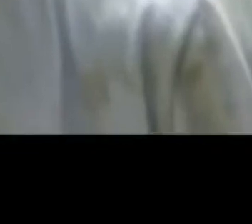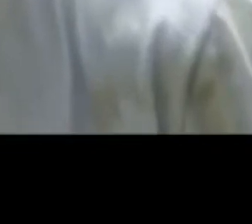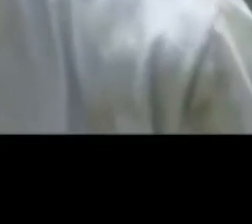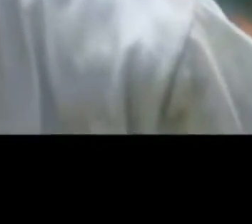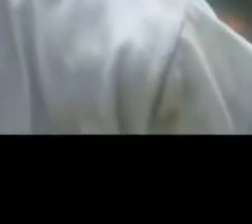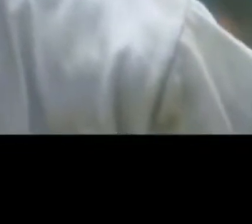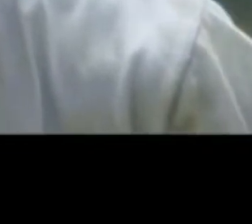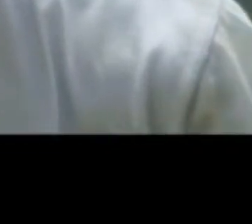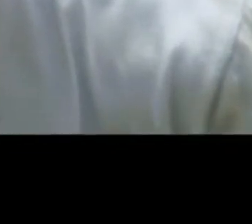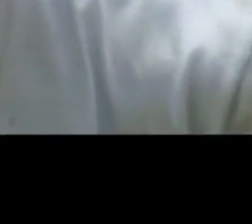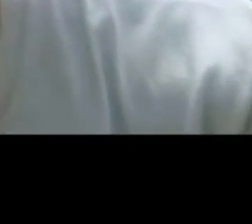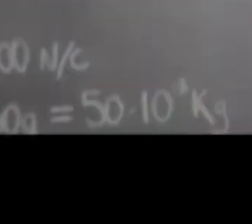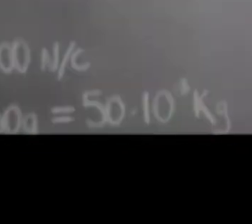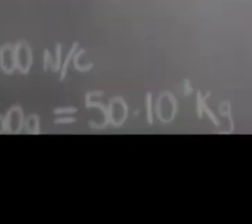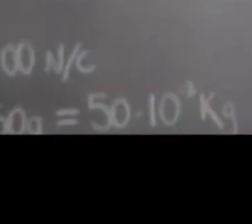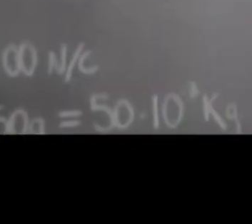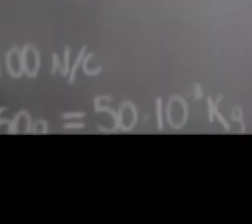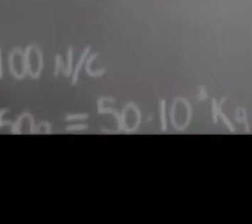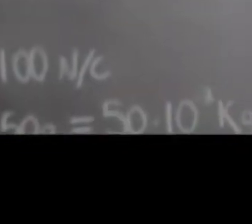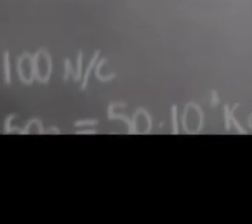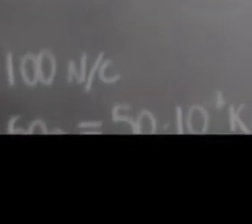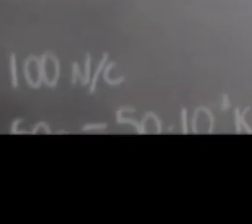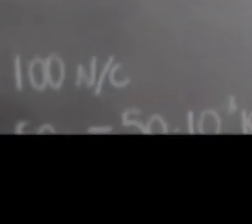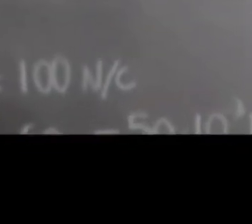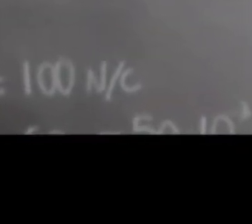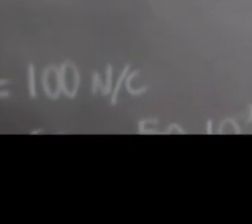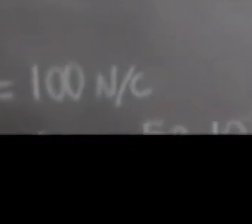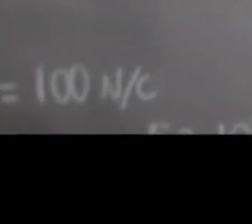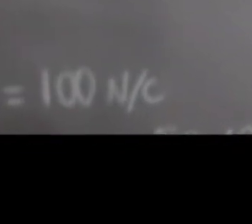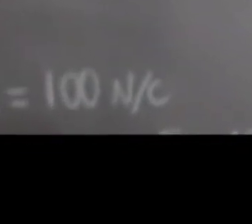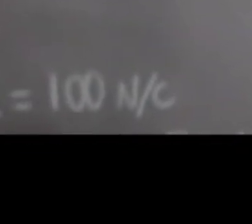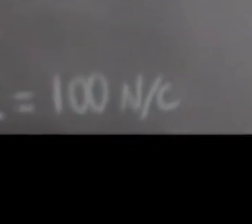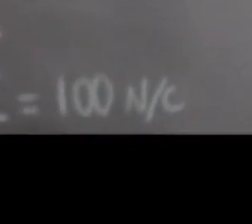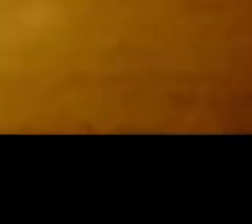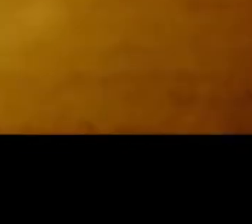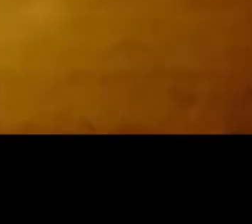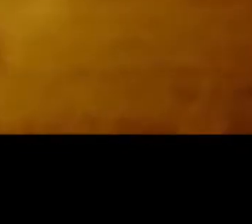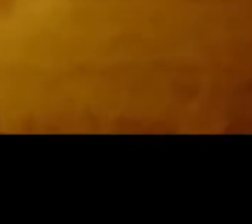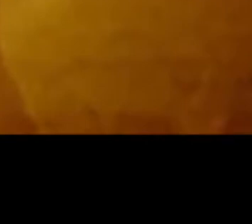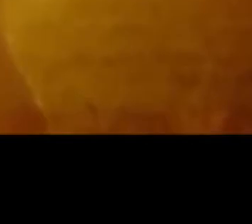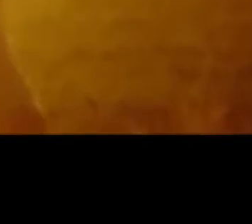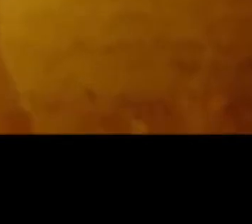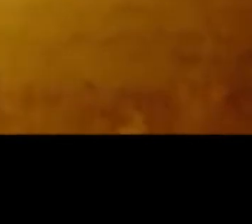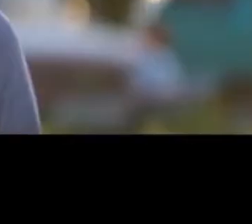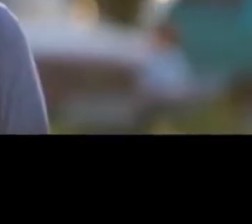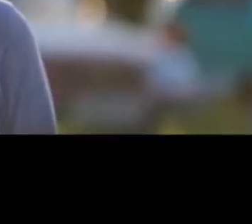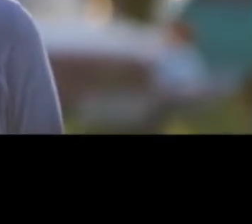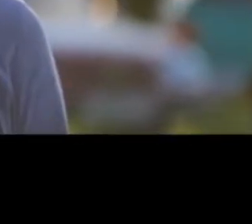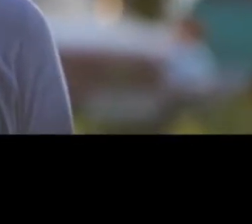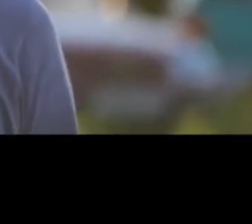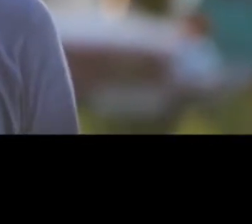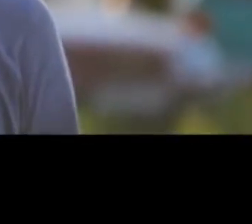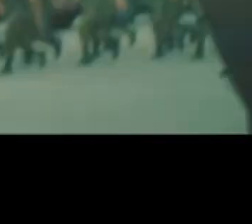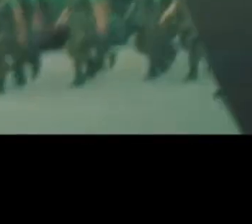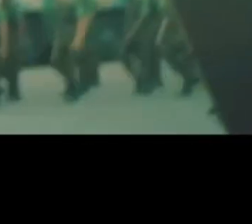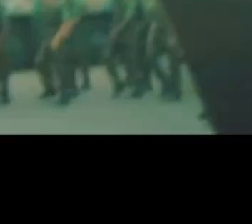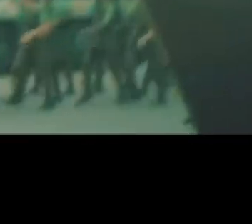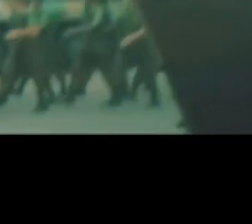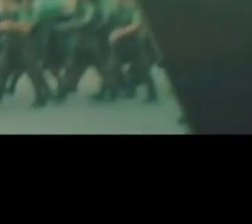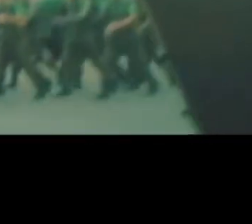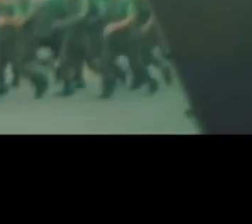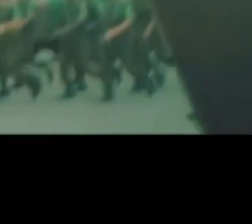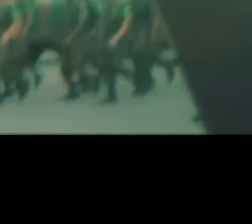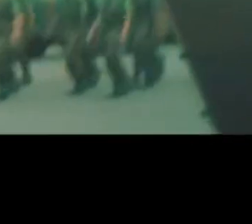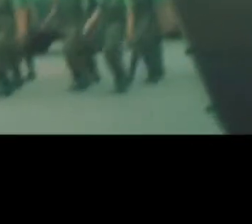constroem casas, para os que constroem futuros, para os que cuidam da terra, para